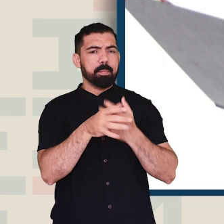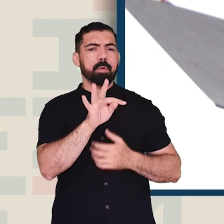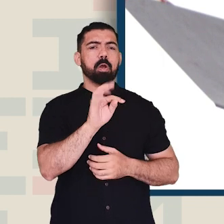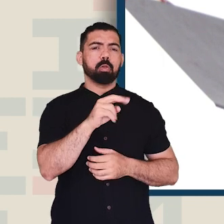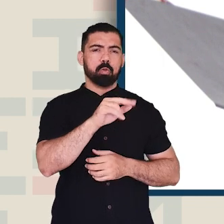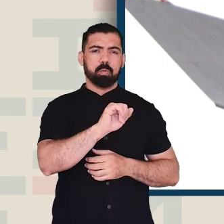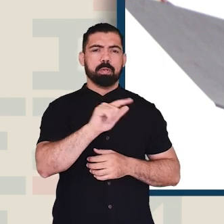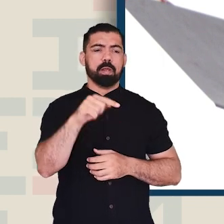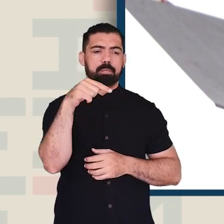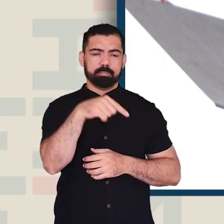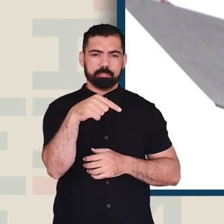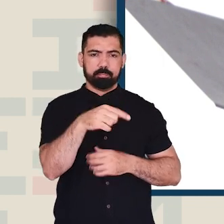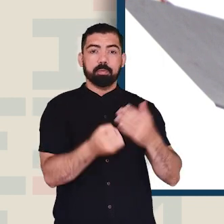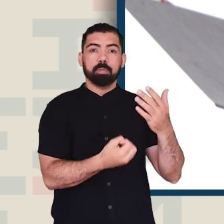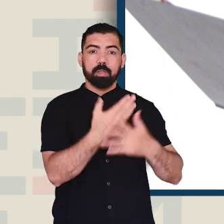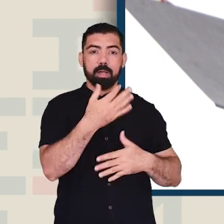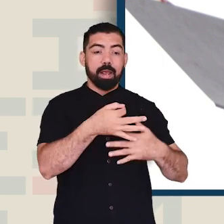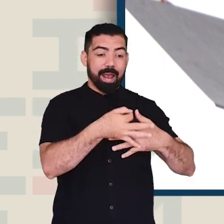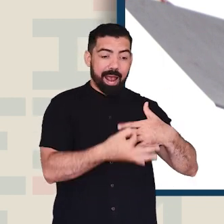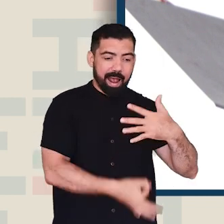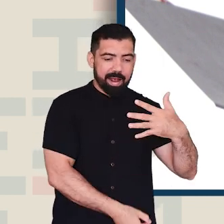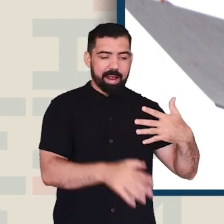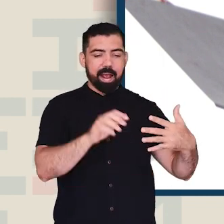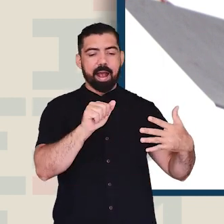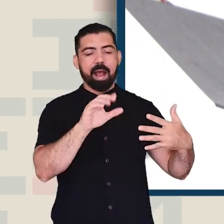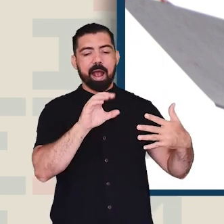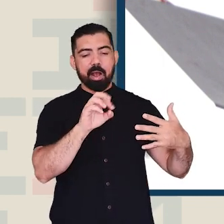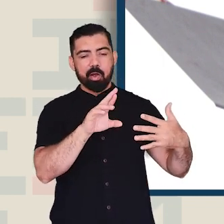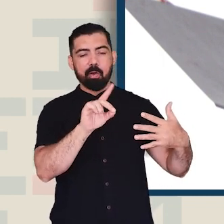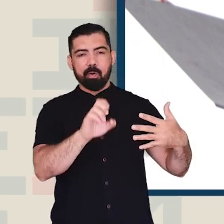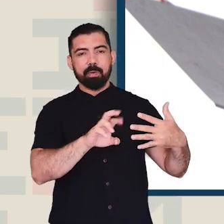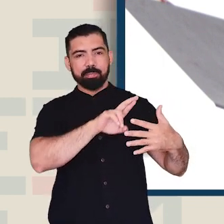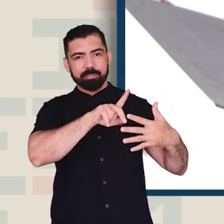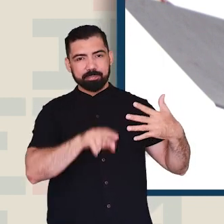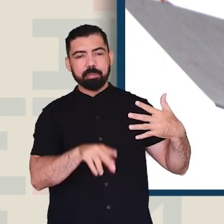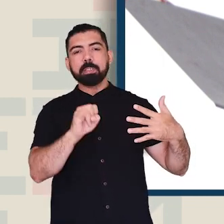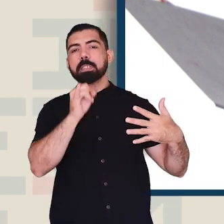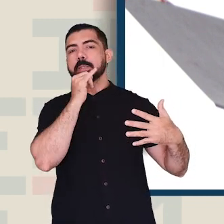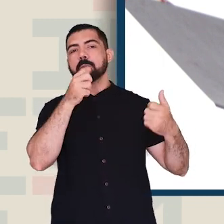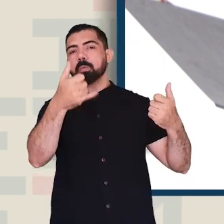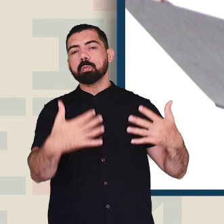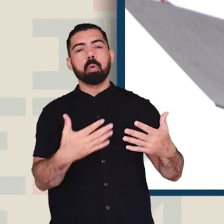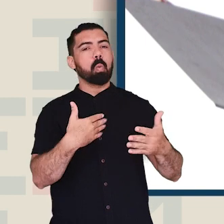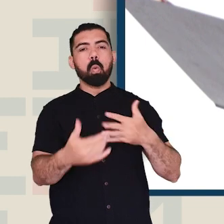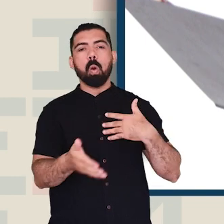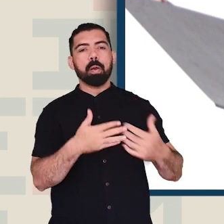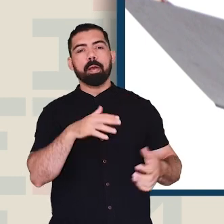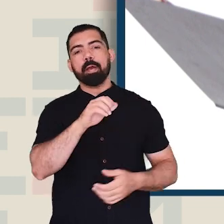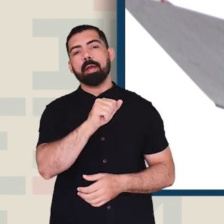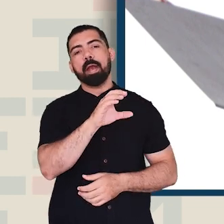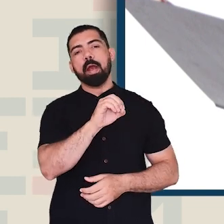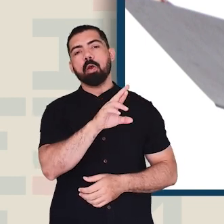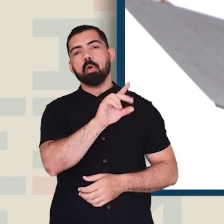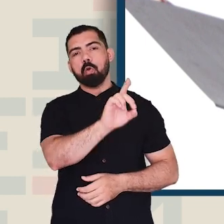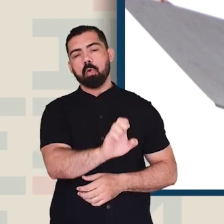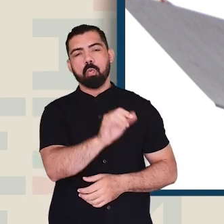é ela que gera os acordes, né? Então, assim, se você me falar qualquer acorde, faça um acorde